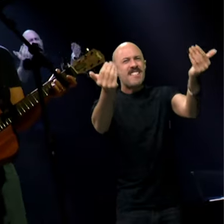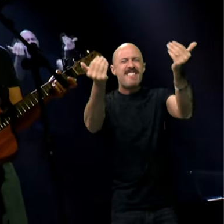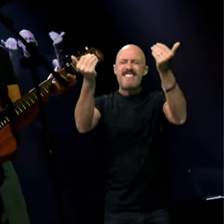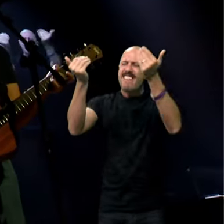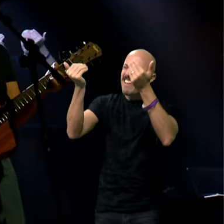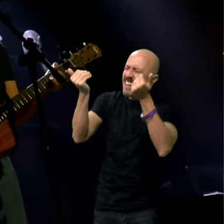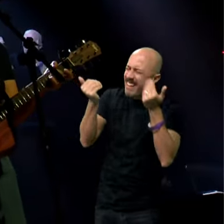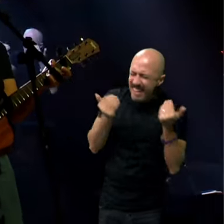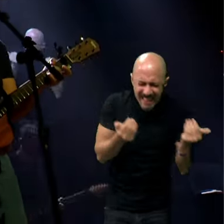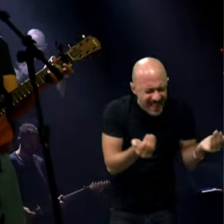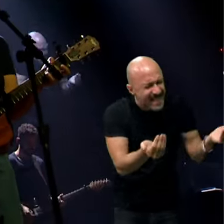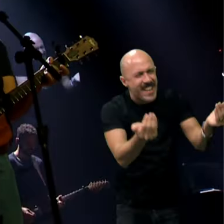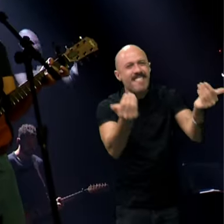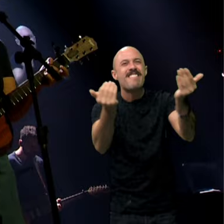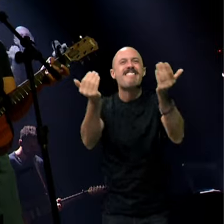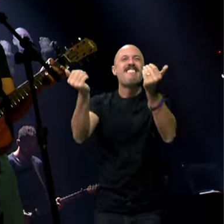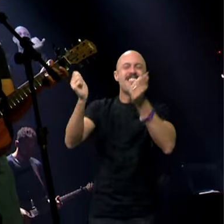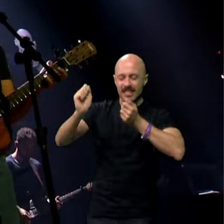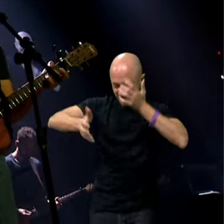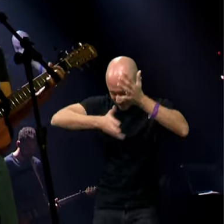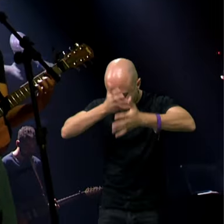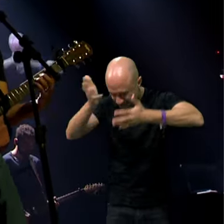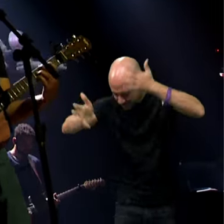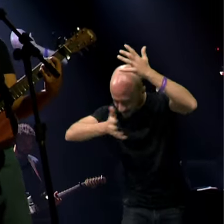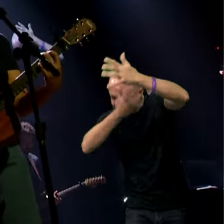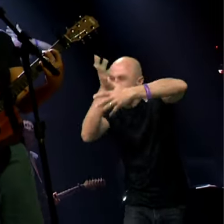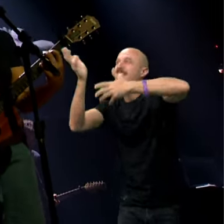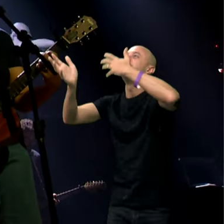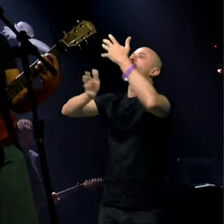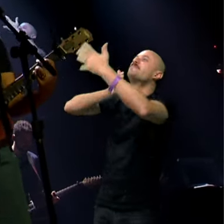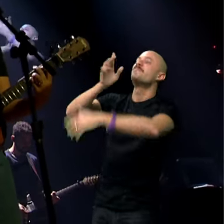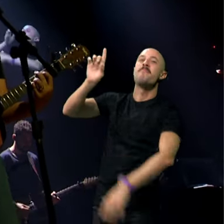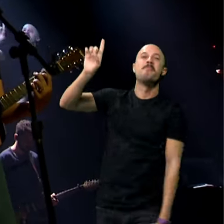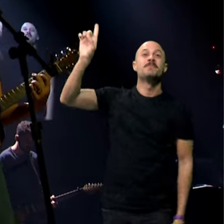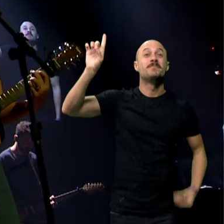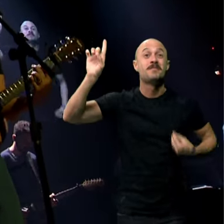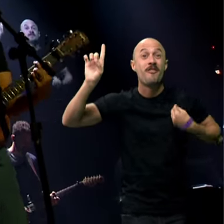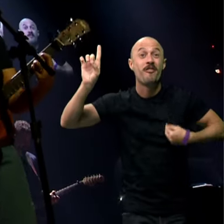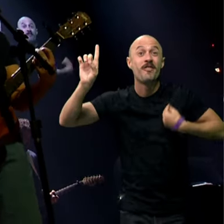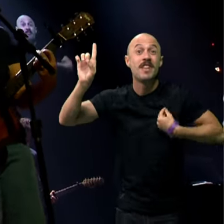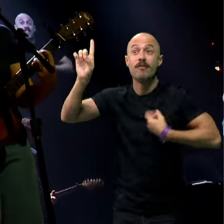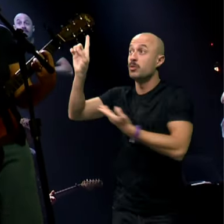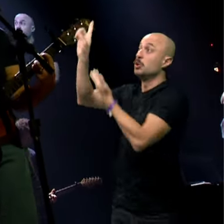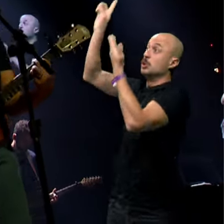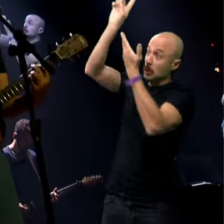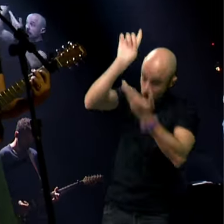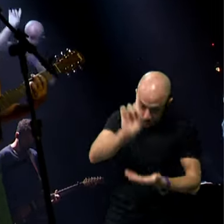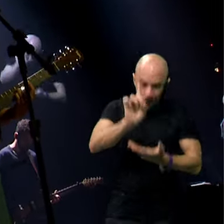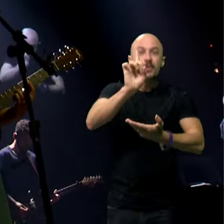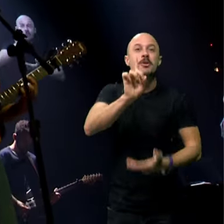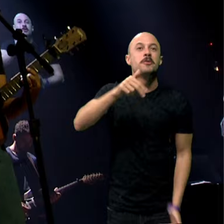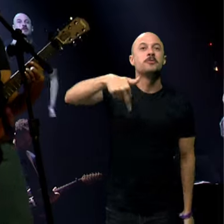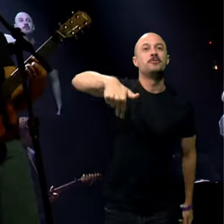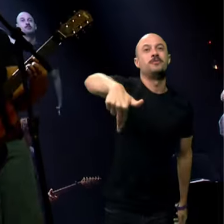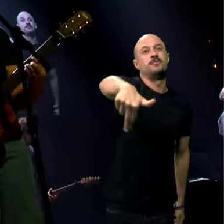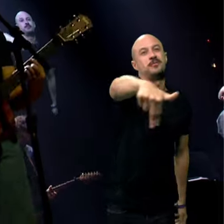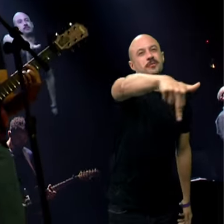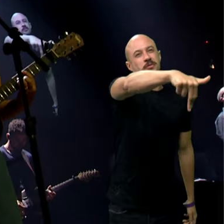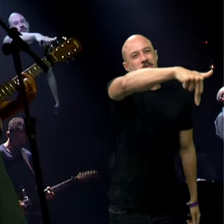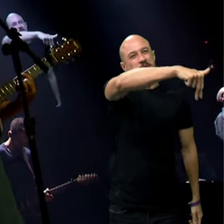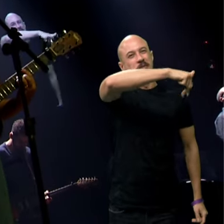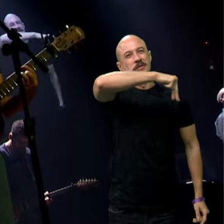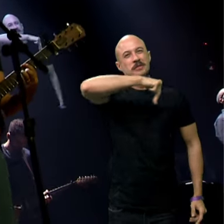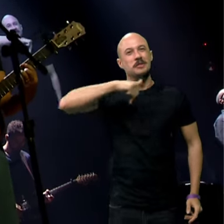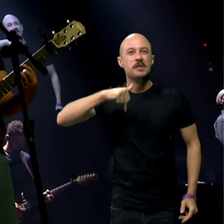nada para oferecer para você, mas o próprio Deus, o vivo Deus, está passeando em nosso meio. Ele habita em meio